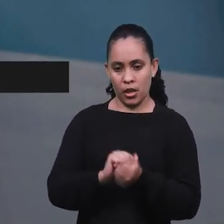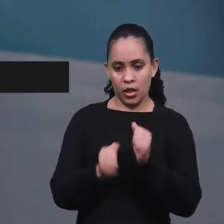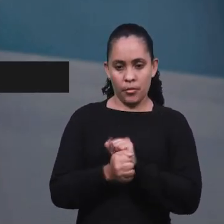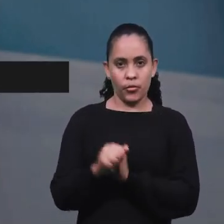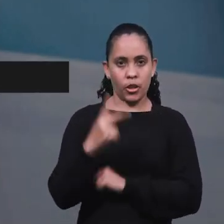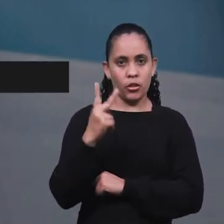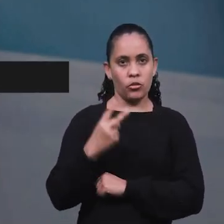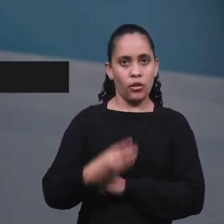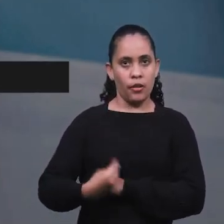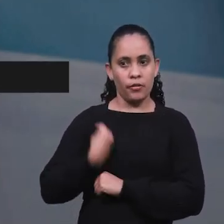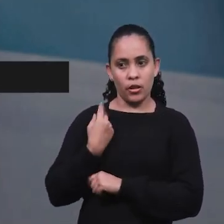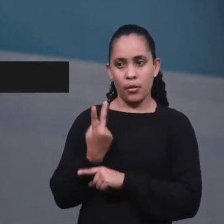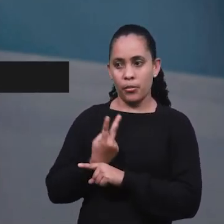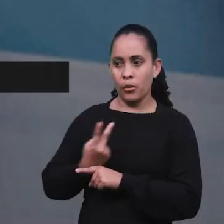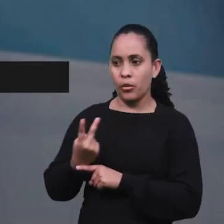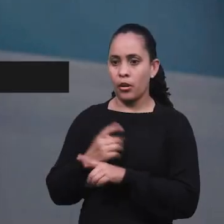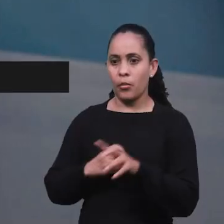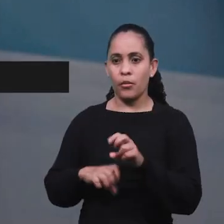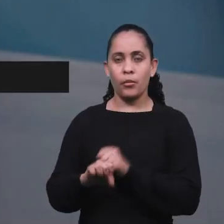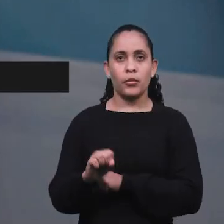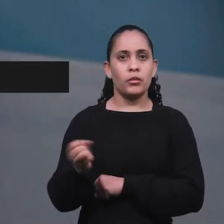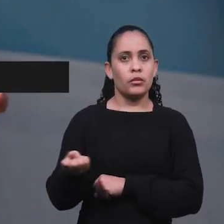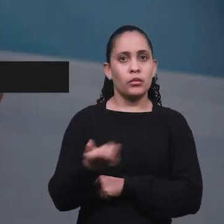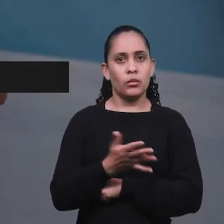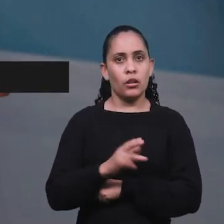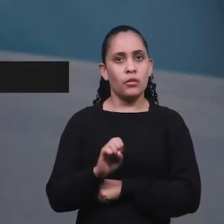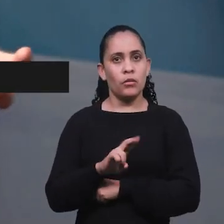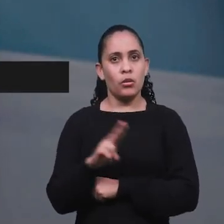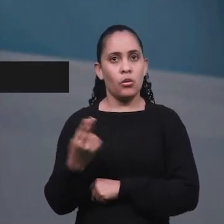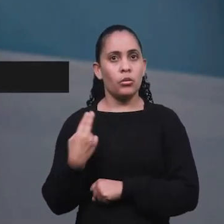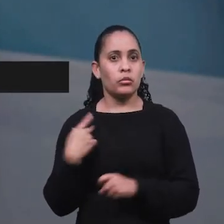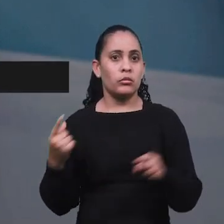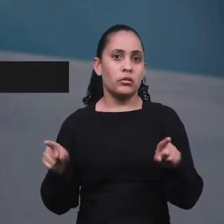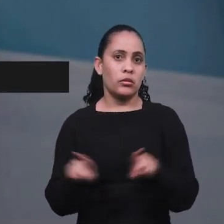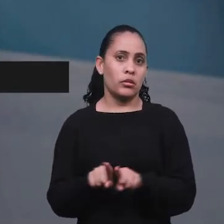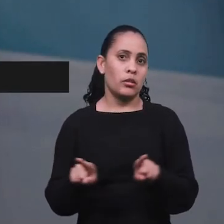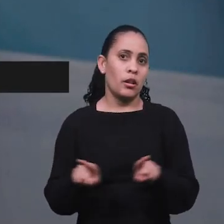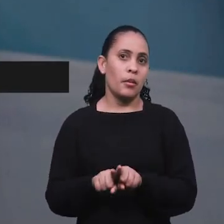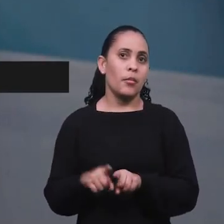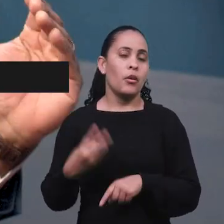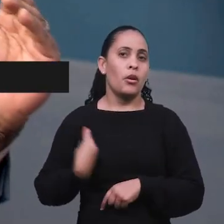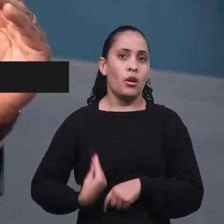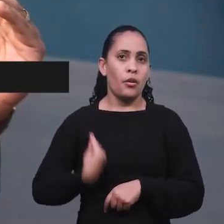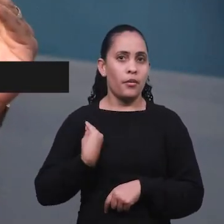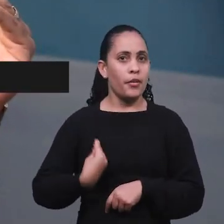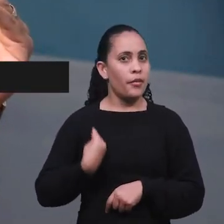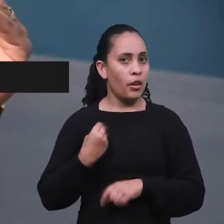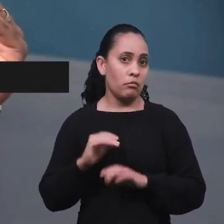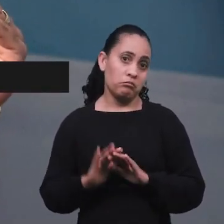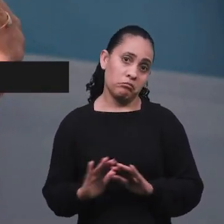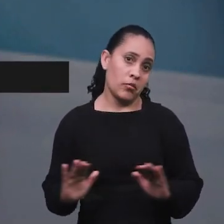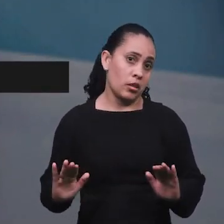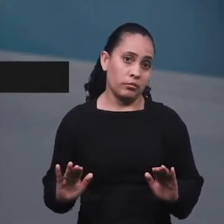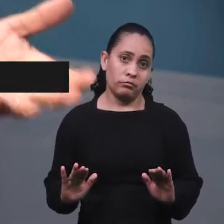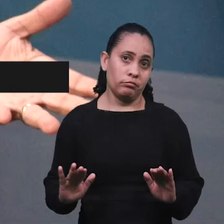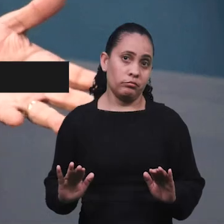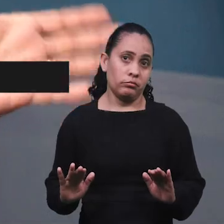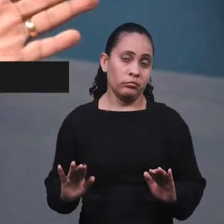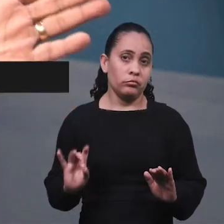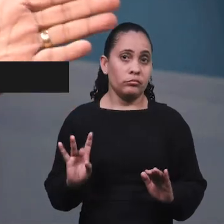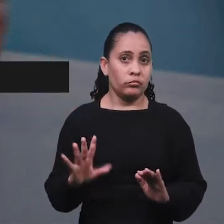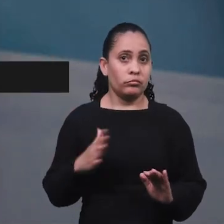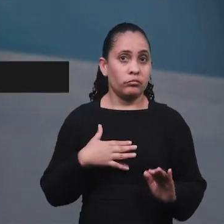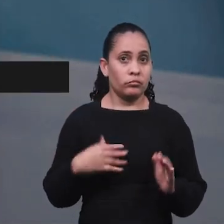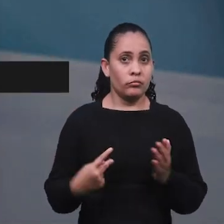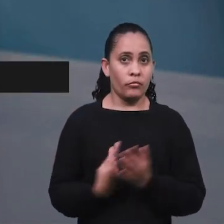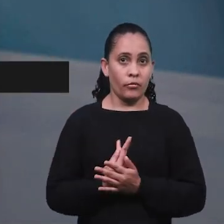nova realidade, procurar uma nova formação ou de repente, viver o resto da vida, né? Isso